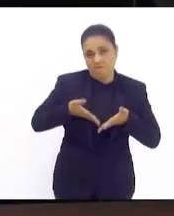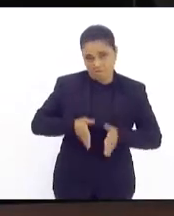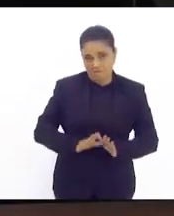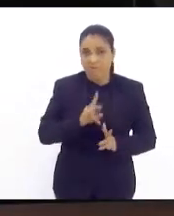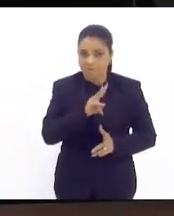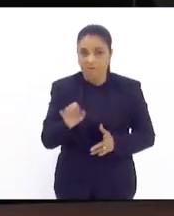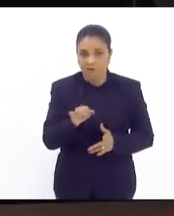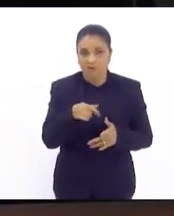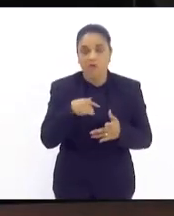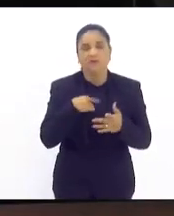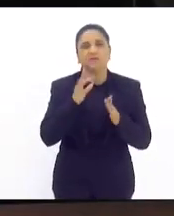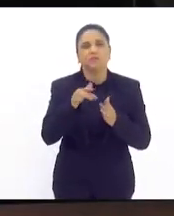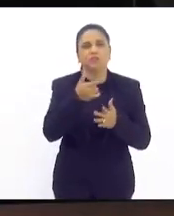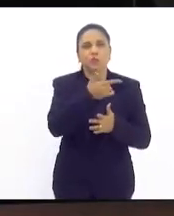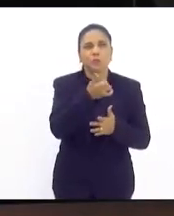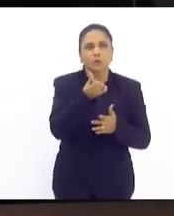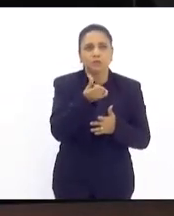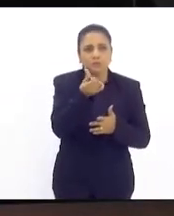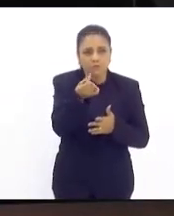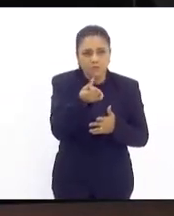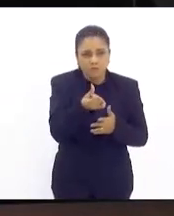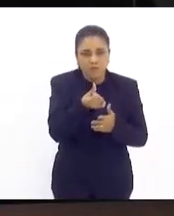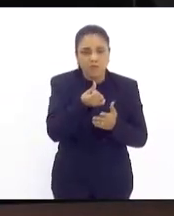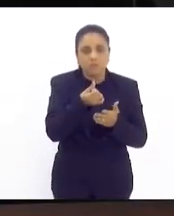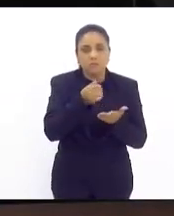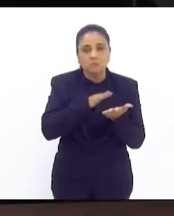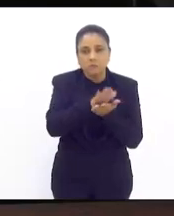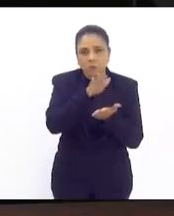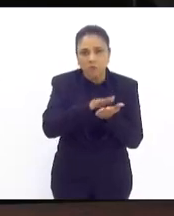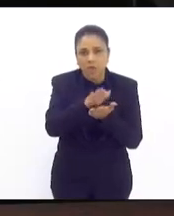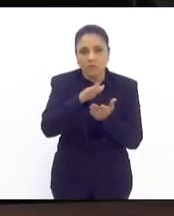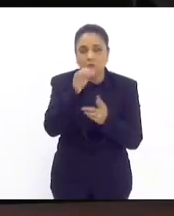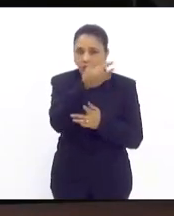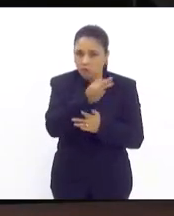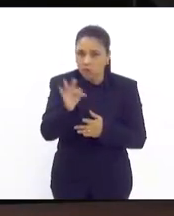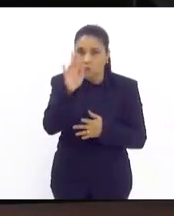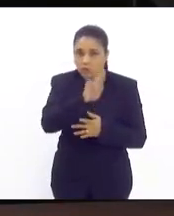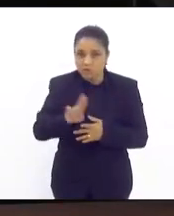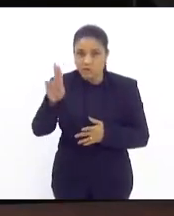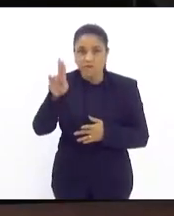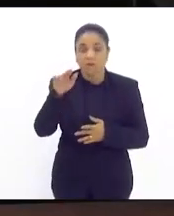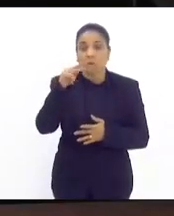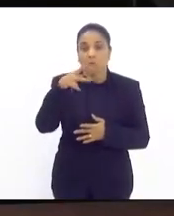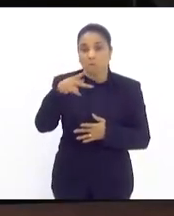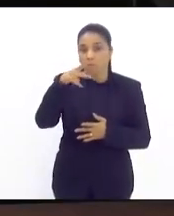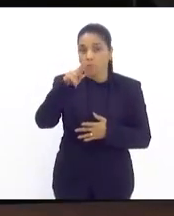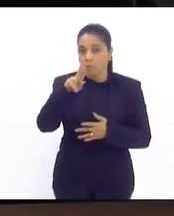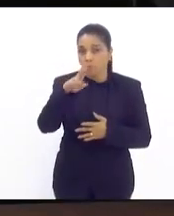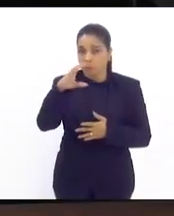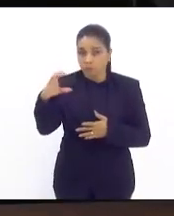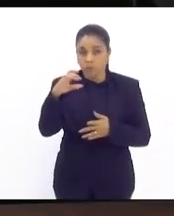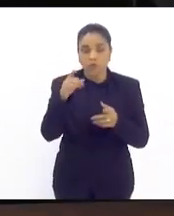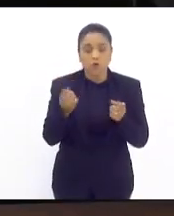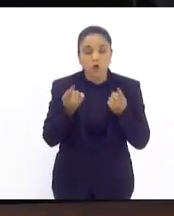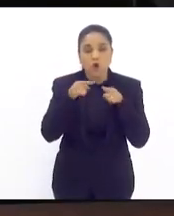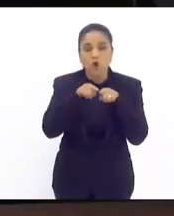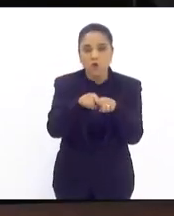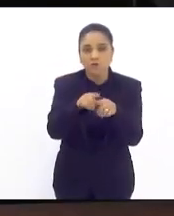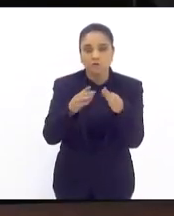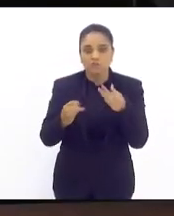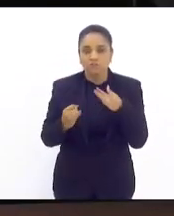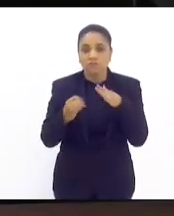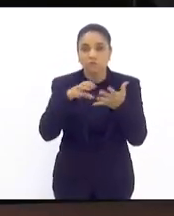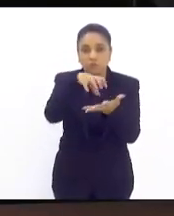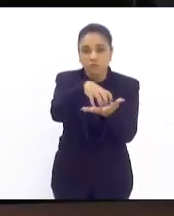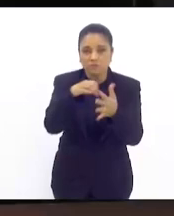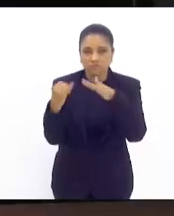publicado em 2016 pela Universidade a PUC do Rio de Janeiro em convênio com centro internacional de estudo